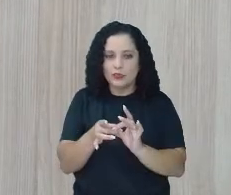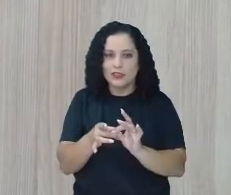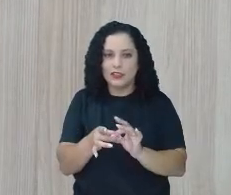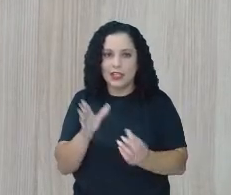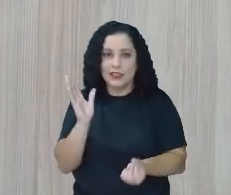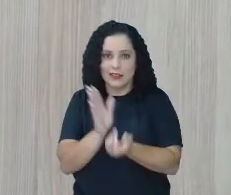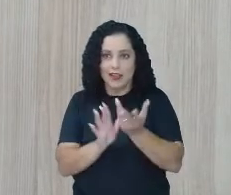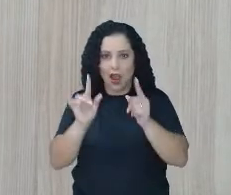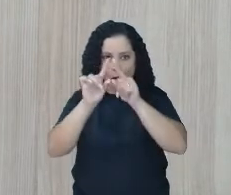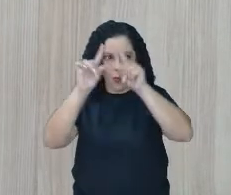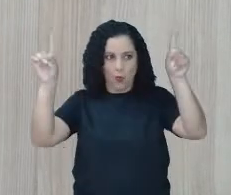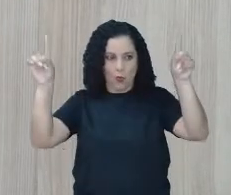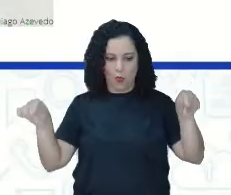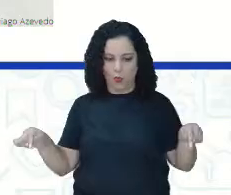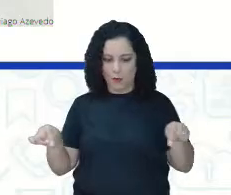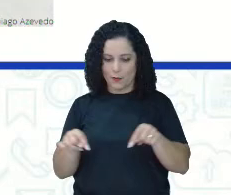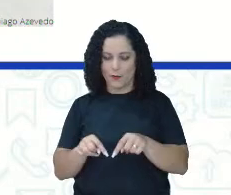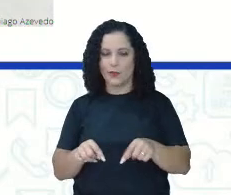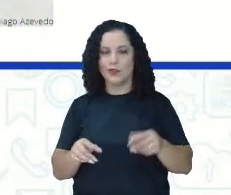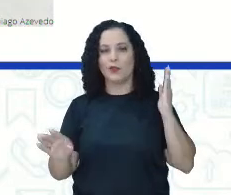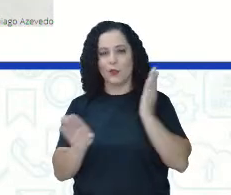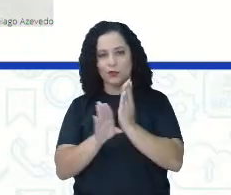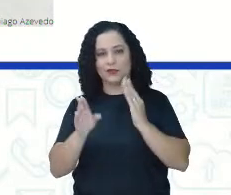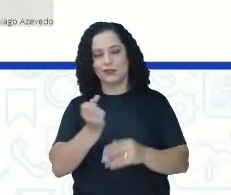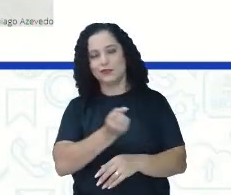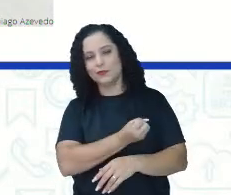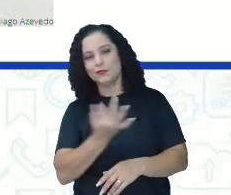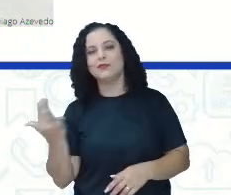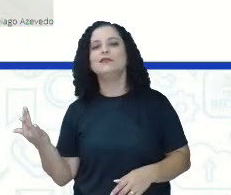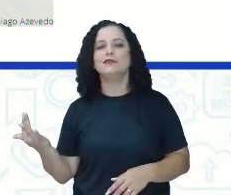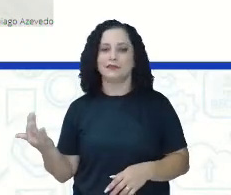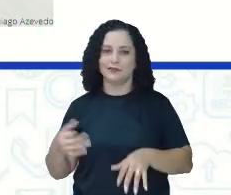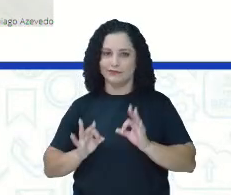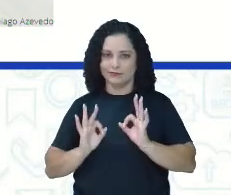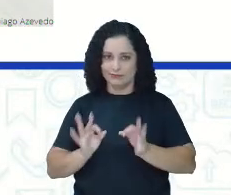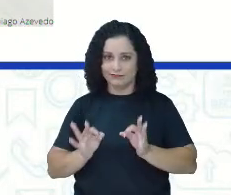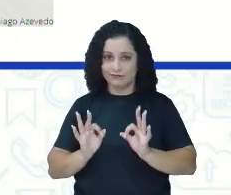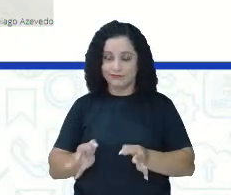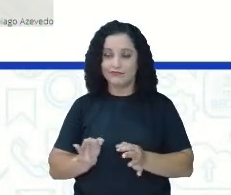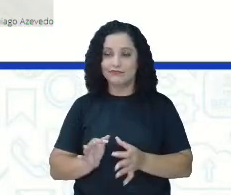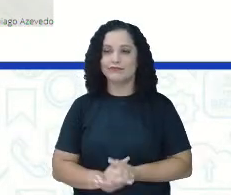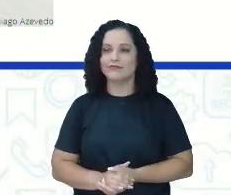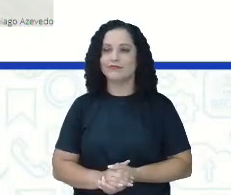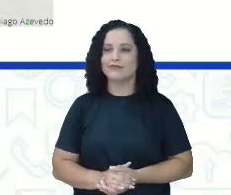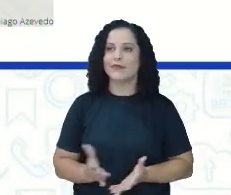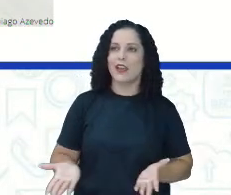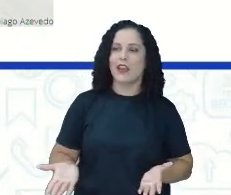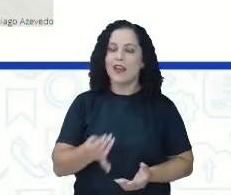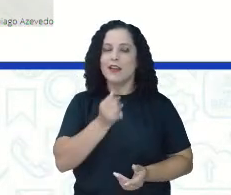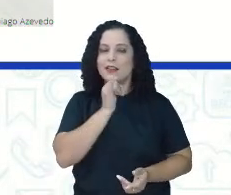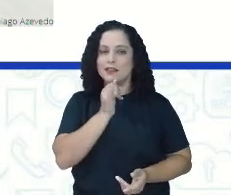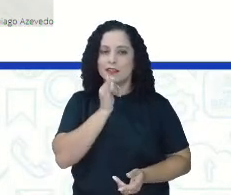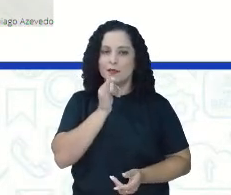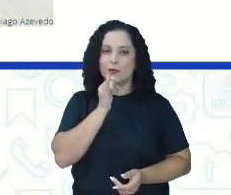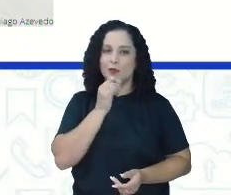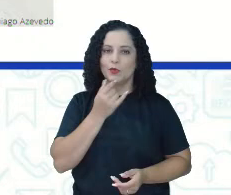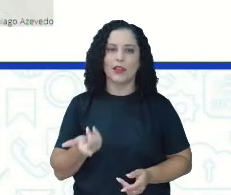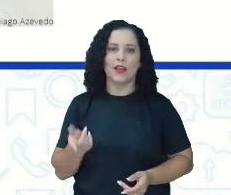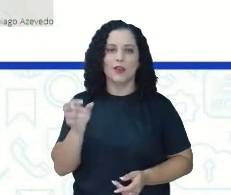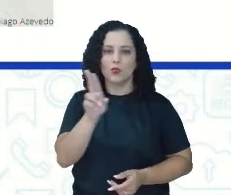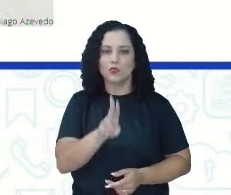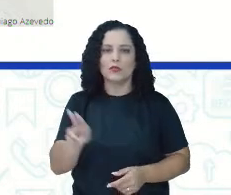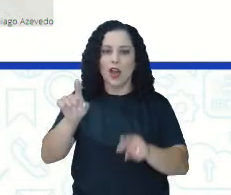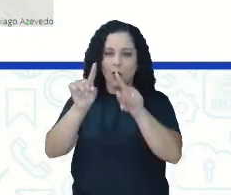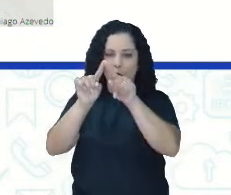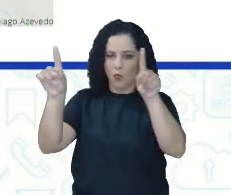você encontra a quantidade através do produto, certo? É a mesma coisa quando a gente pega aí um retângulo, por